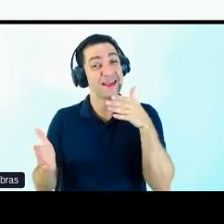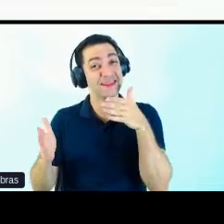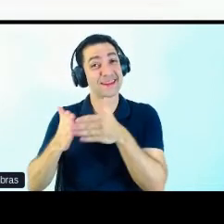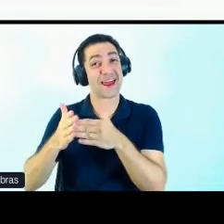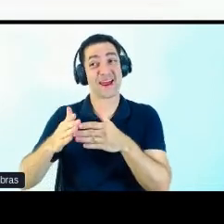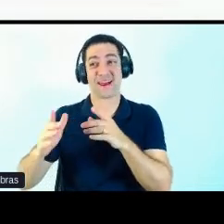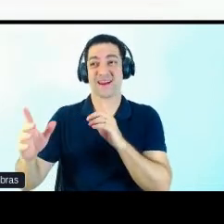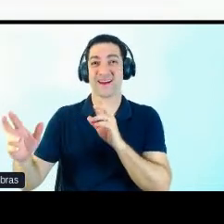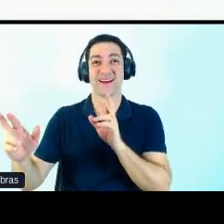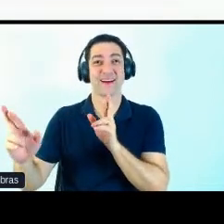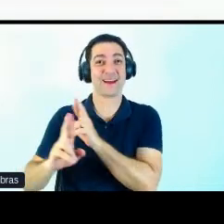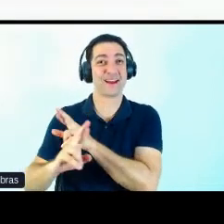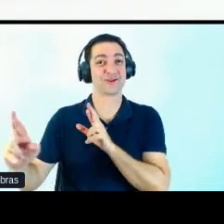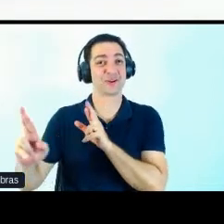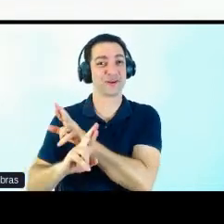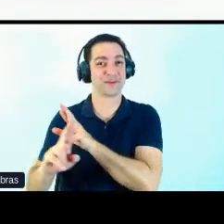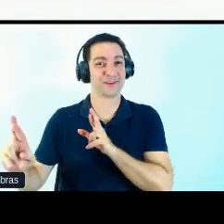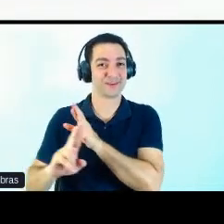No seu cotidiano,